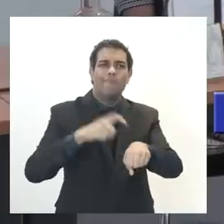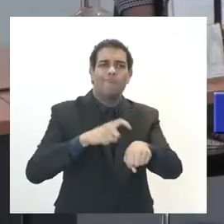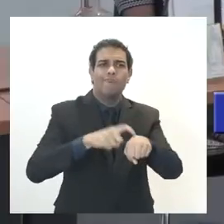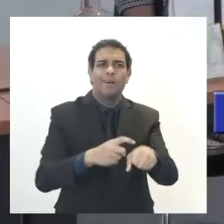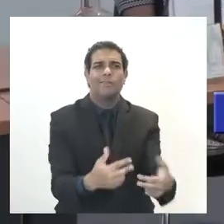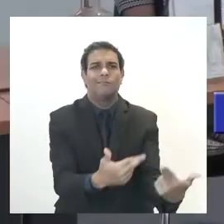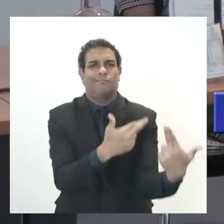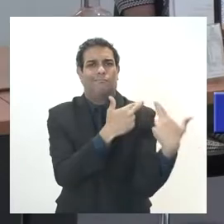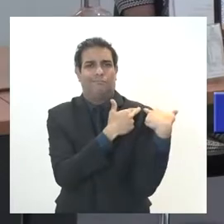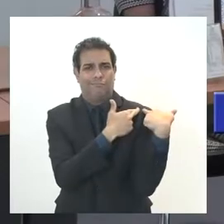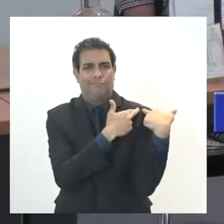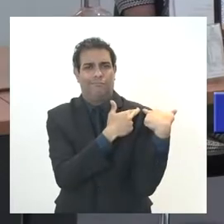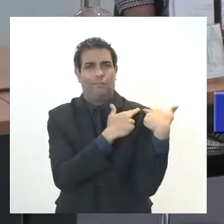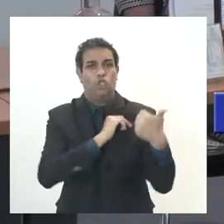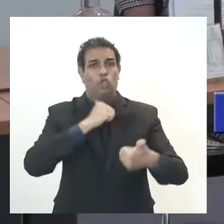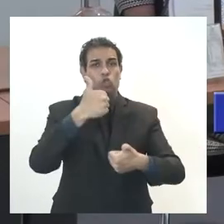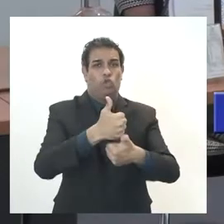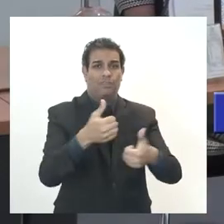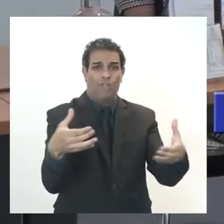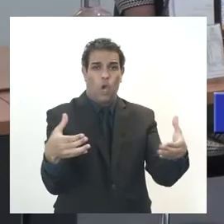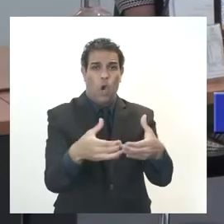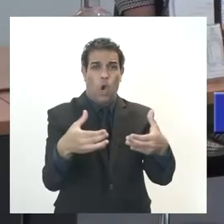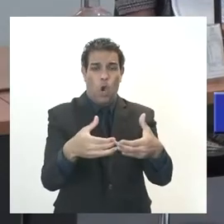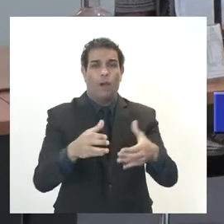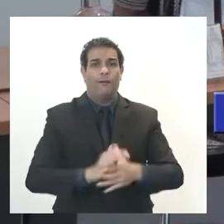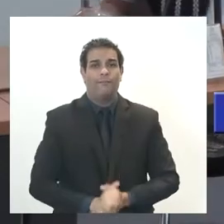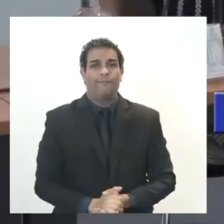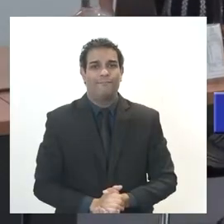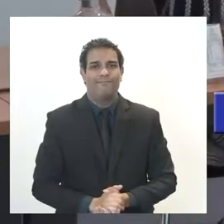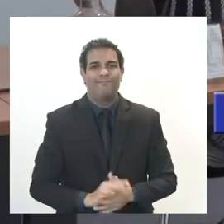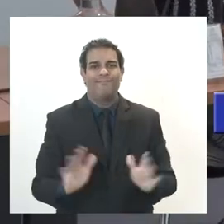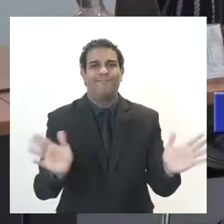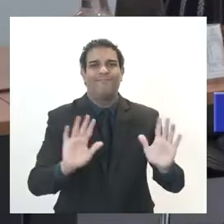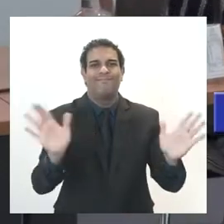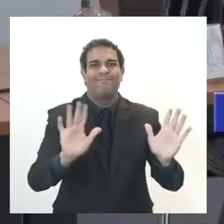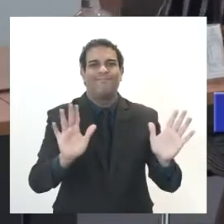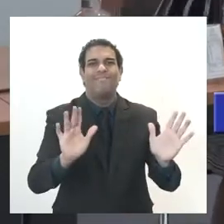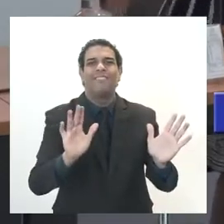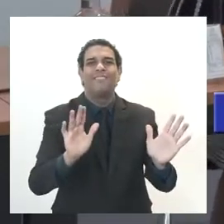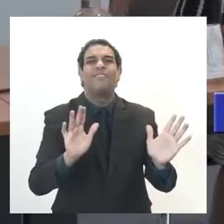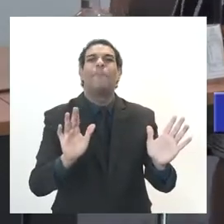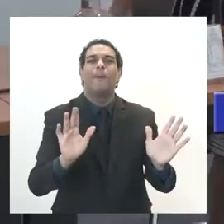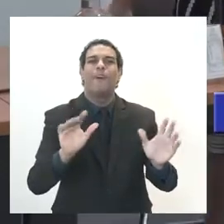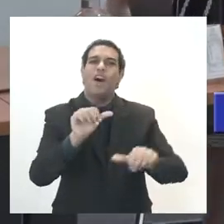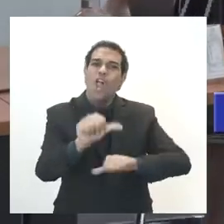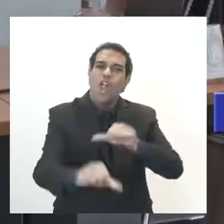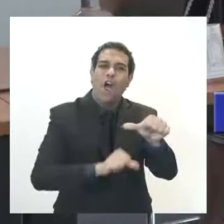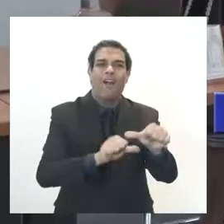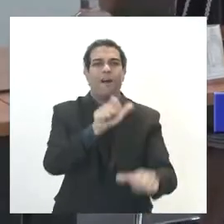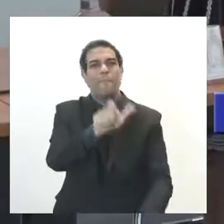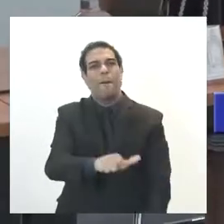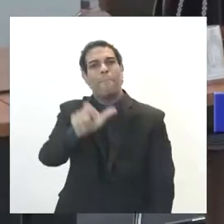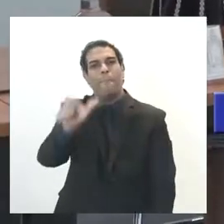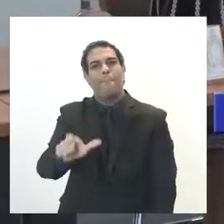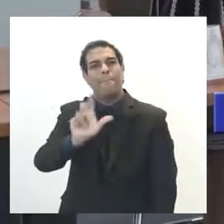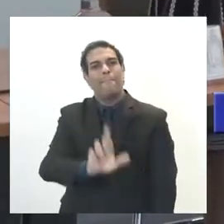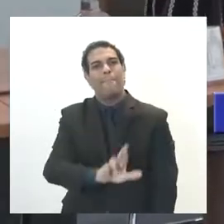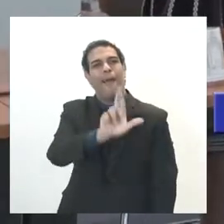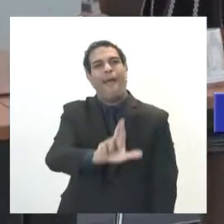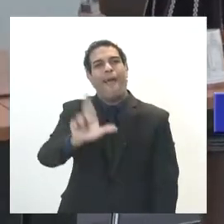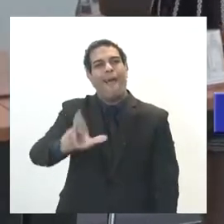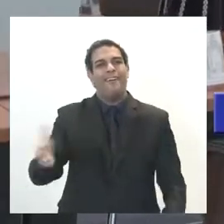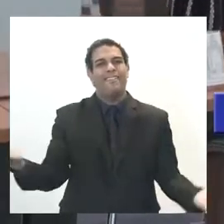a nova mesa estão sendo todos expulsos não militarmente mas democraticamente a